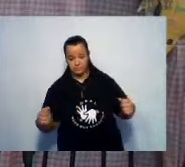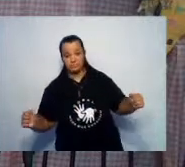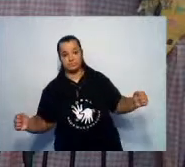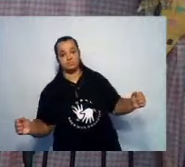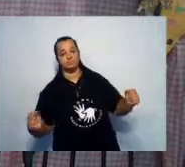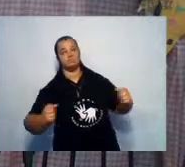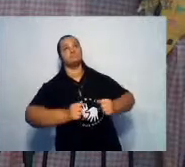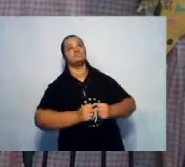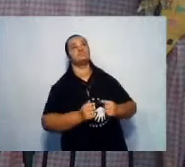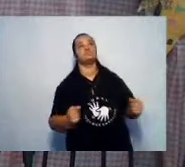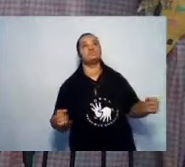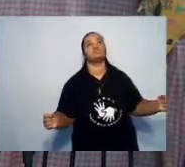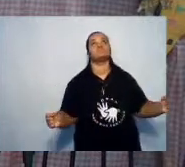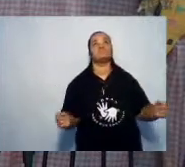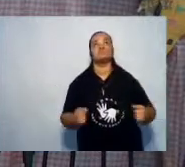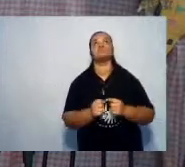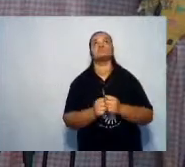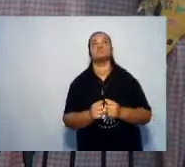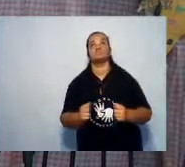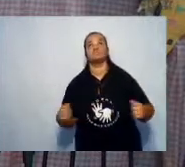Simbora com André e Rafael, vai!